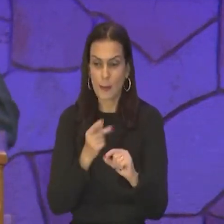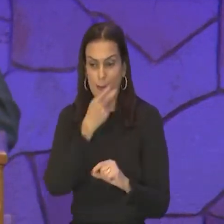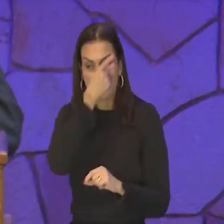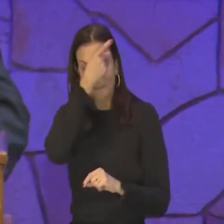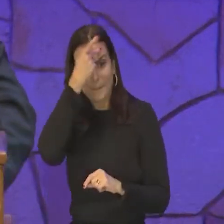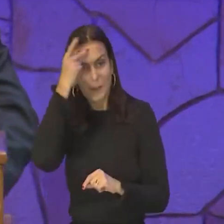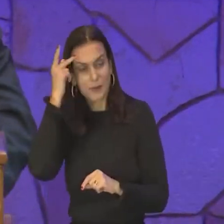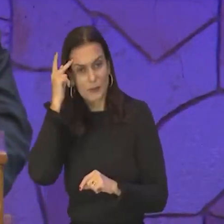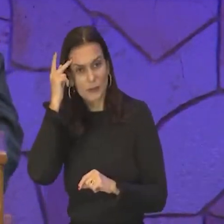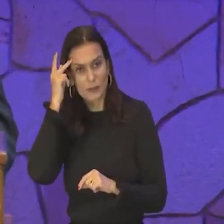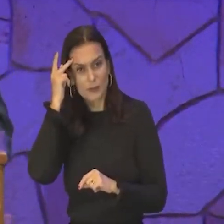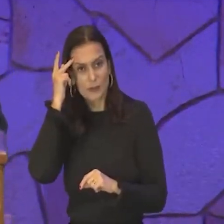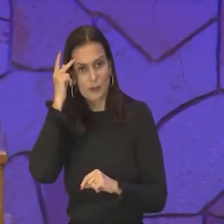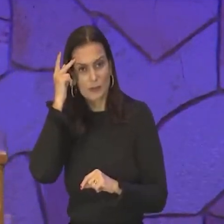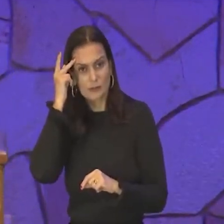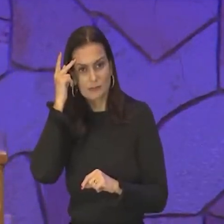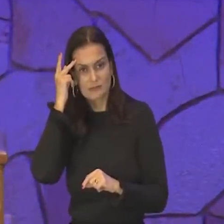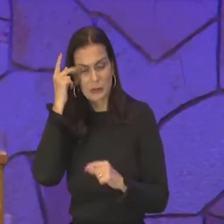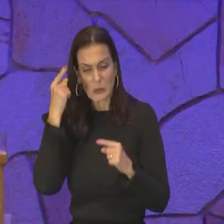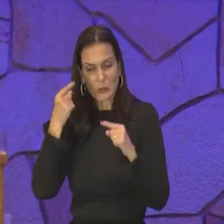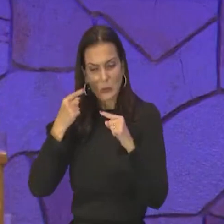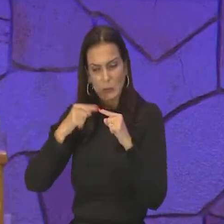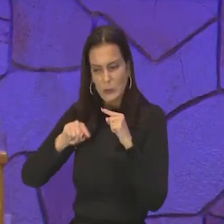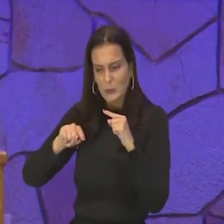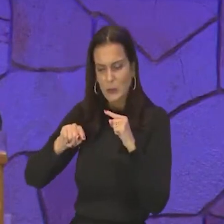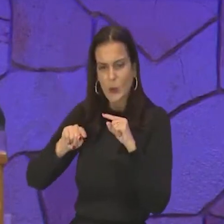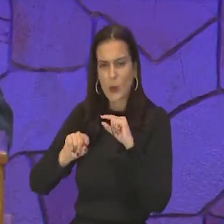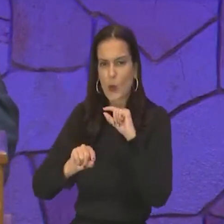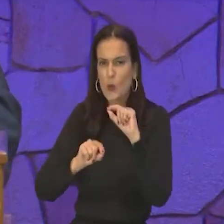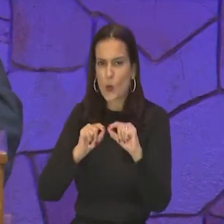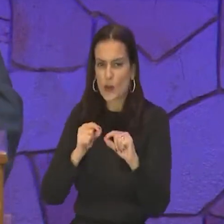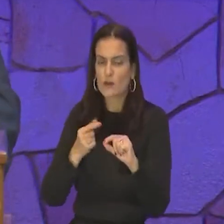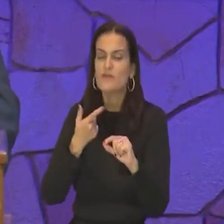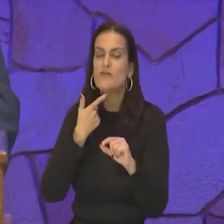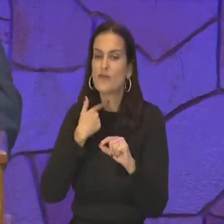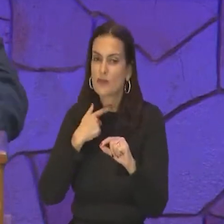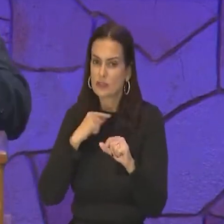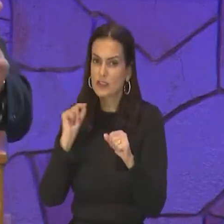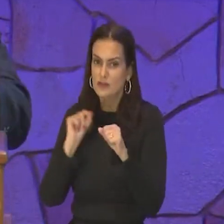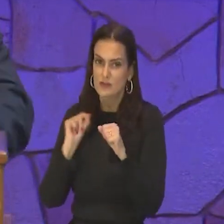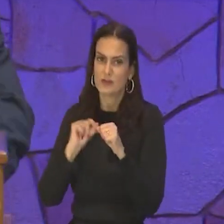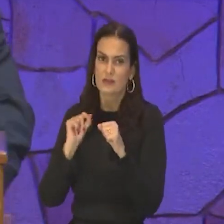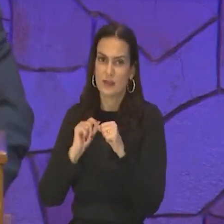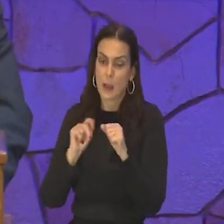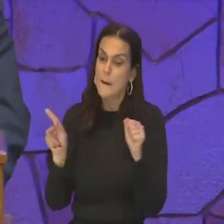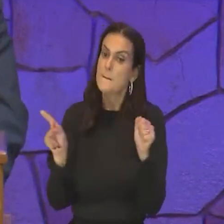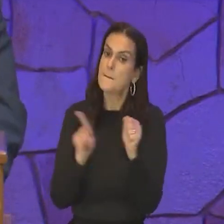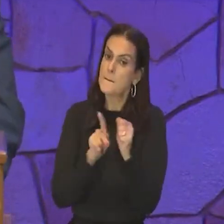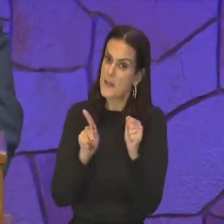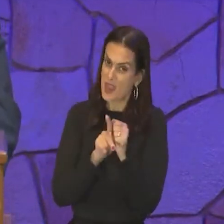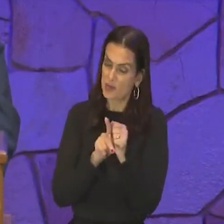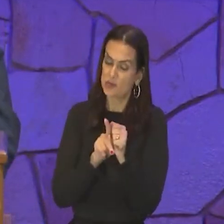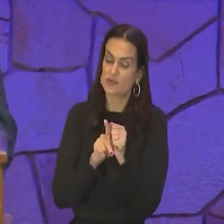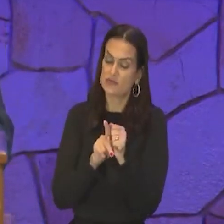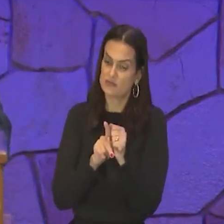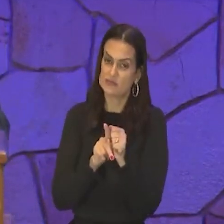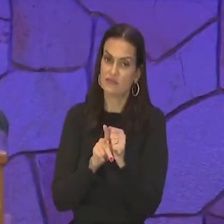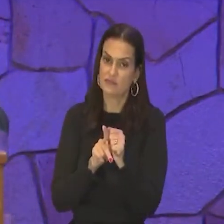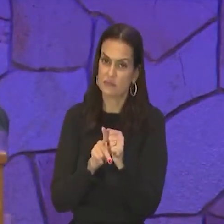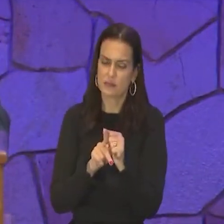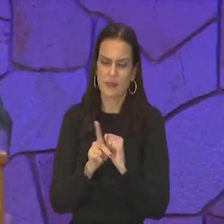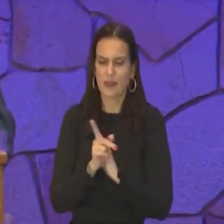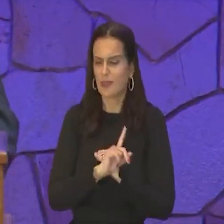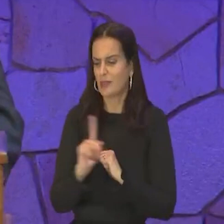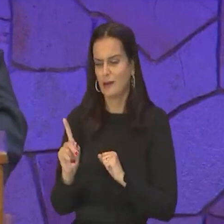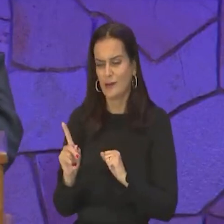pessoas que não concordavam muito com o que ele queria fazer. Pedro foi um desses. Não, Senhor, nada